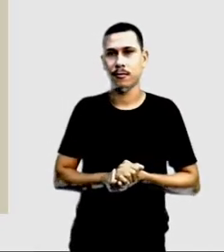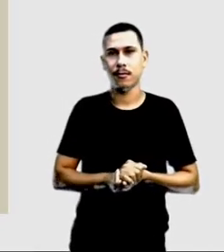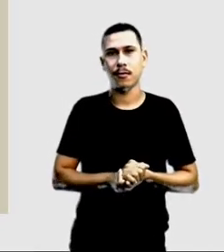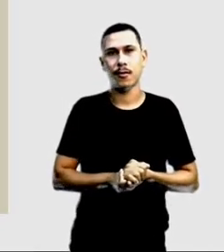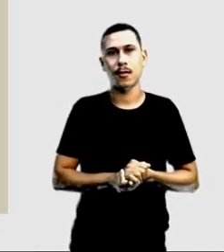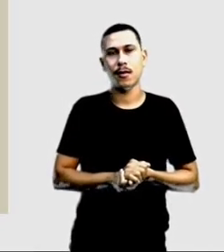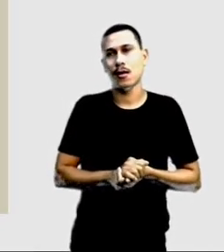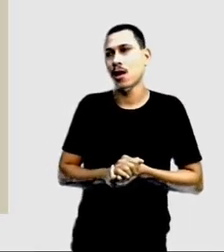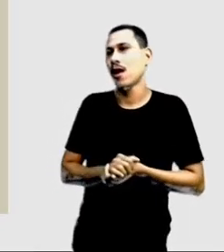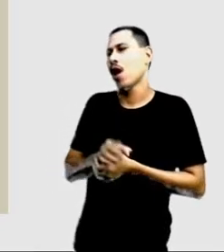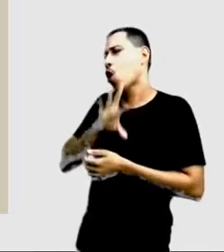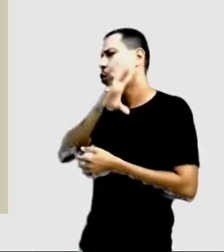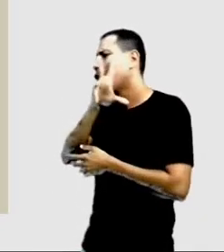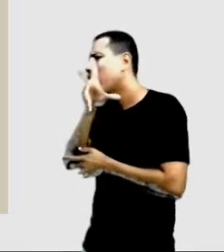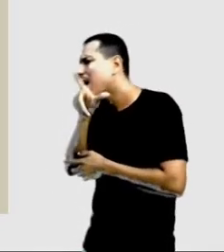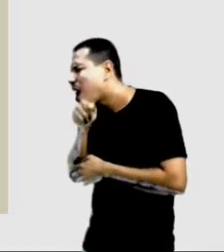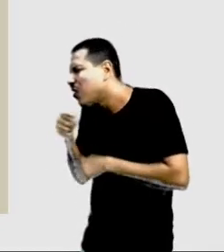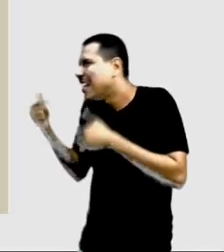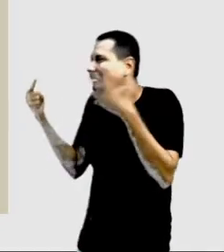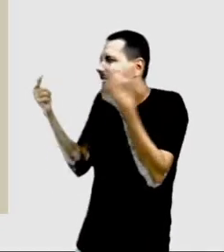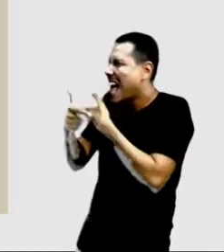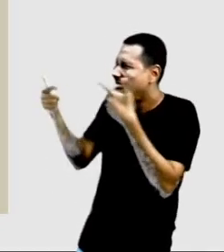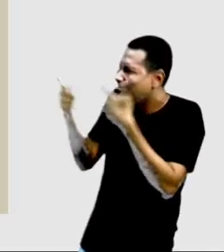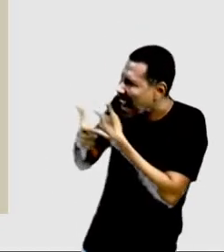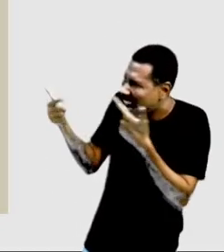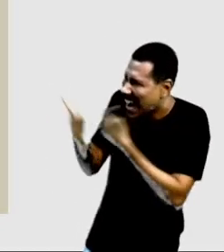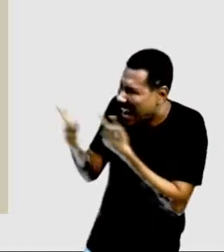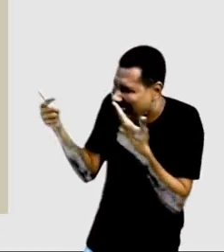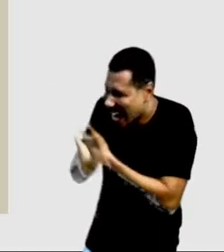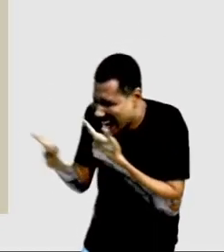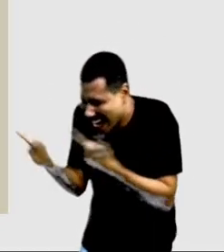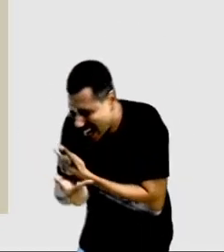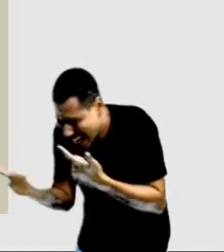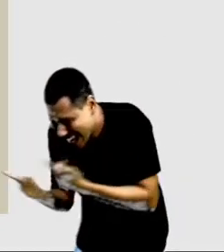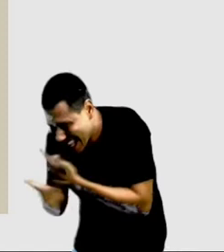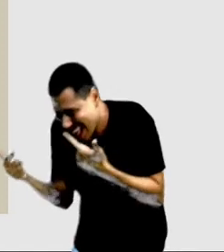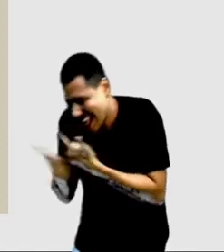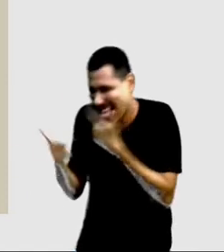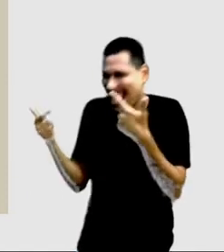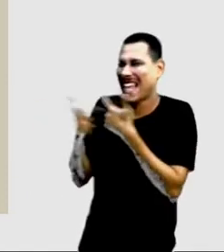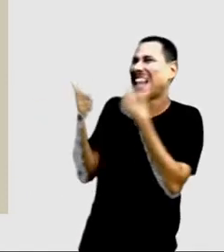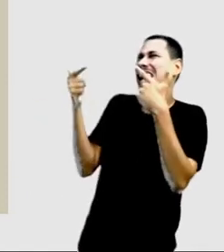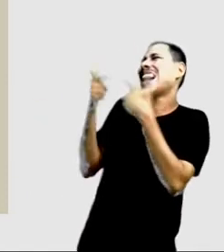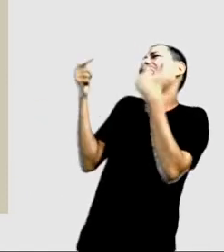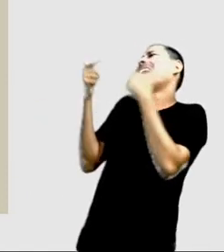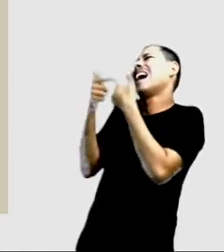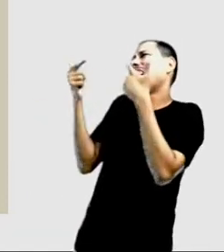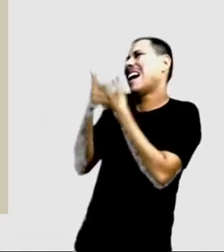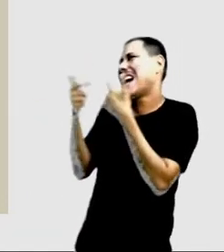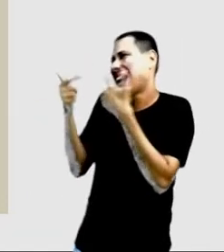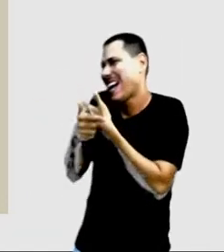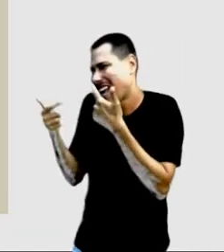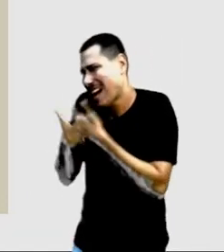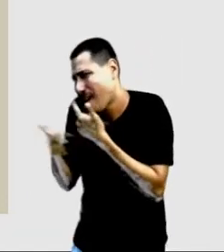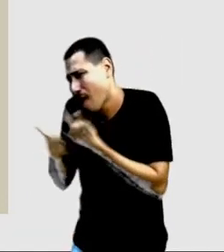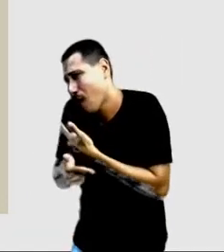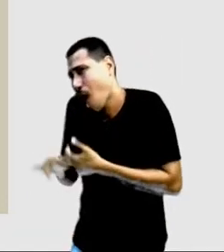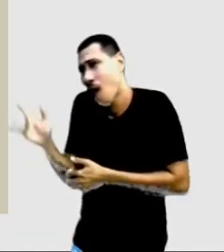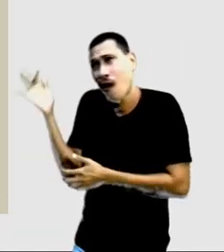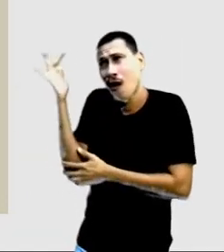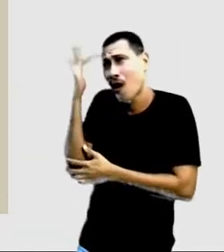Apesar de rir, por achar ridícula e improvável tal